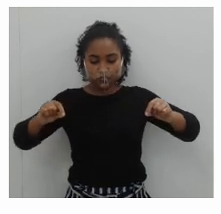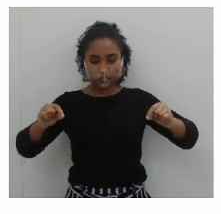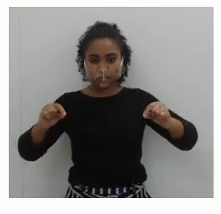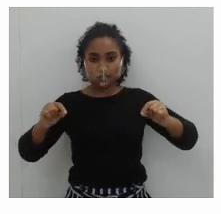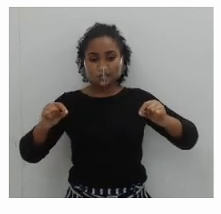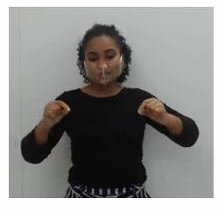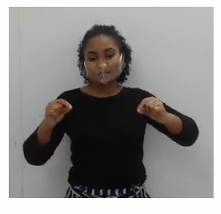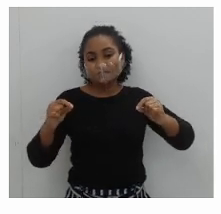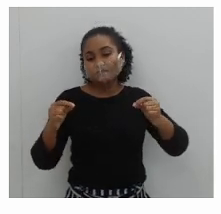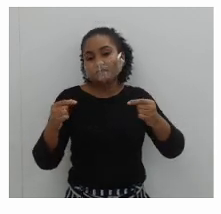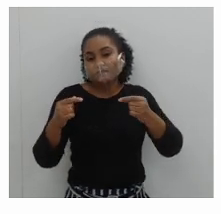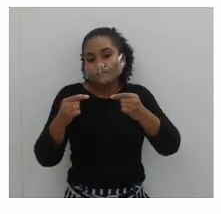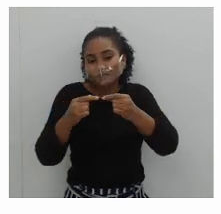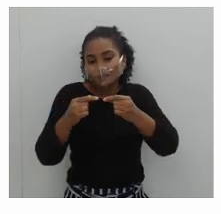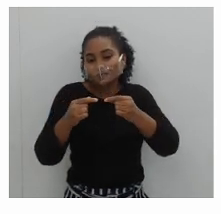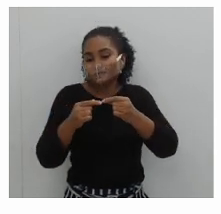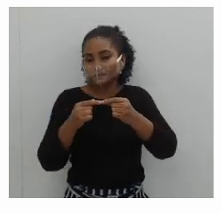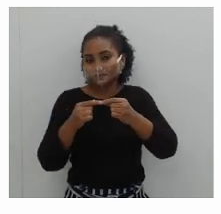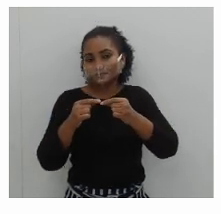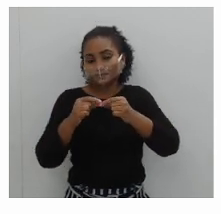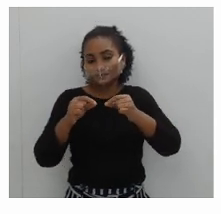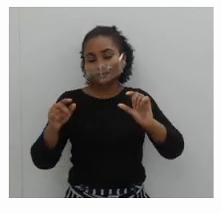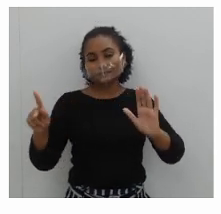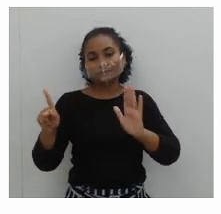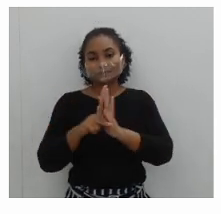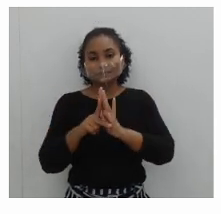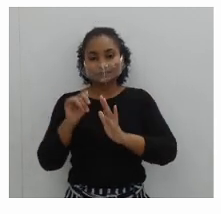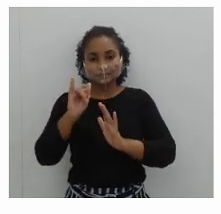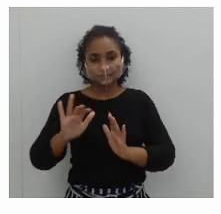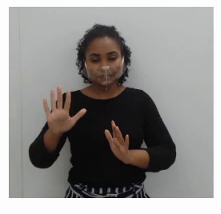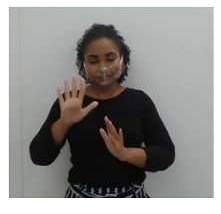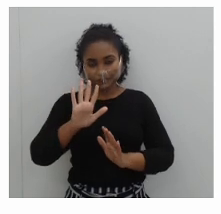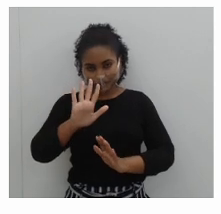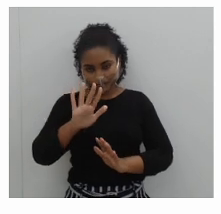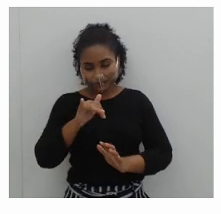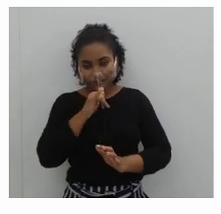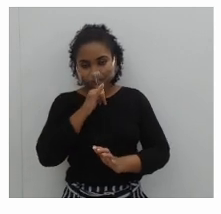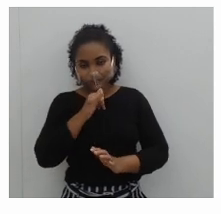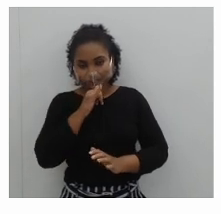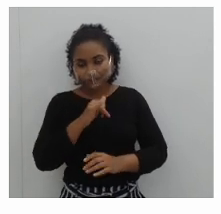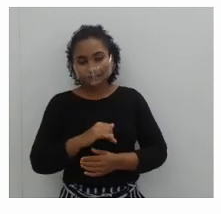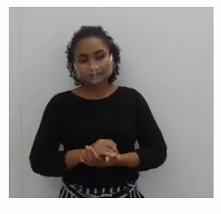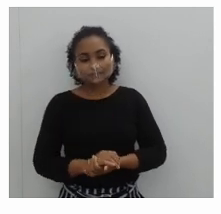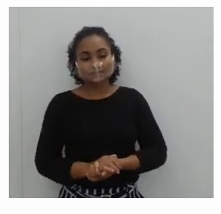está inteiramente contido no poliedro. Então eu tenho aqui o poliedro.